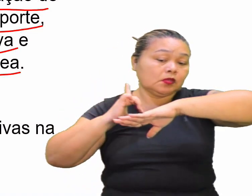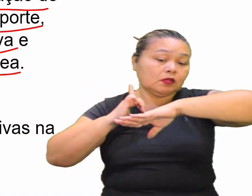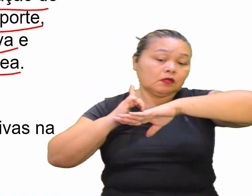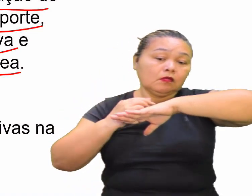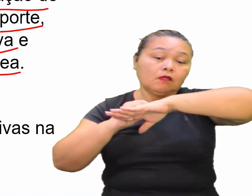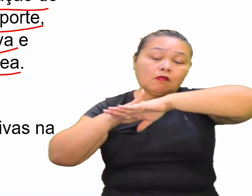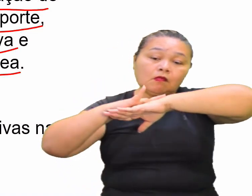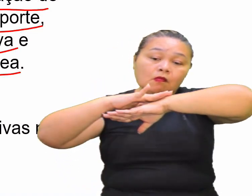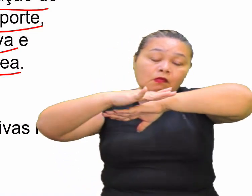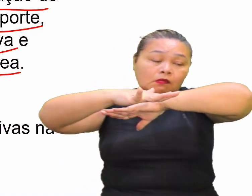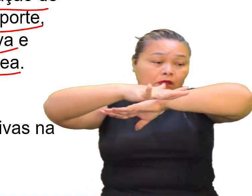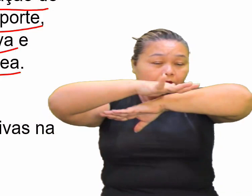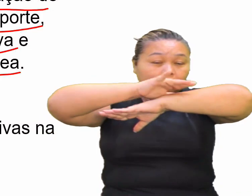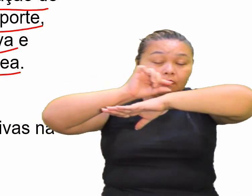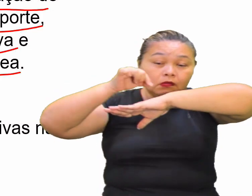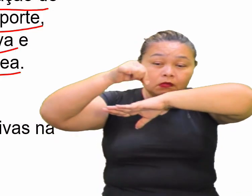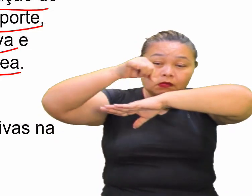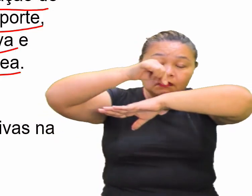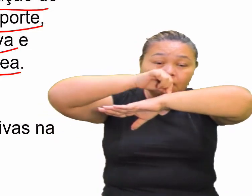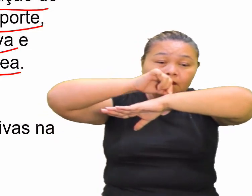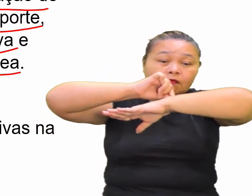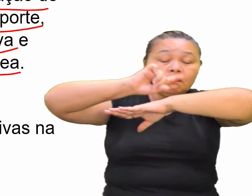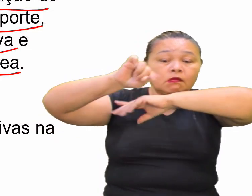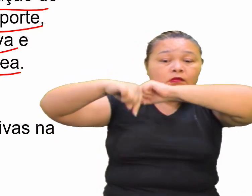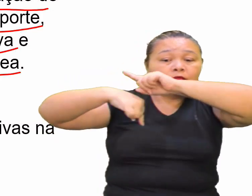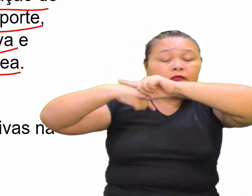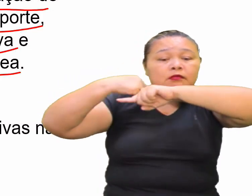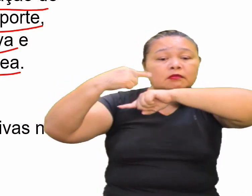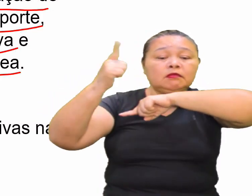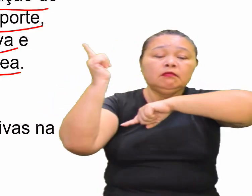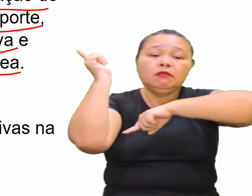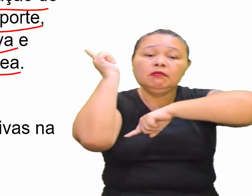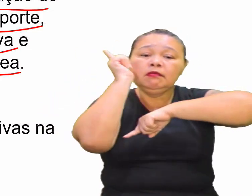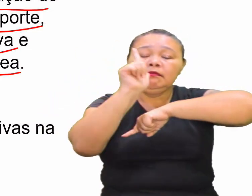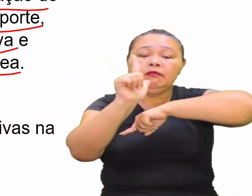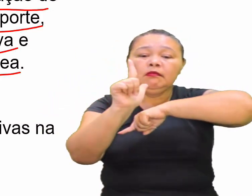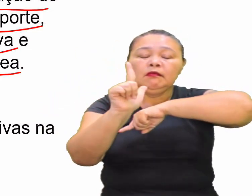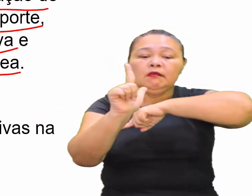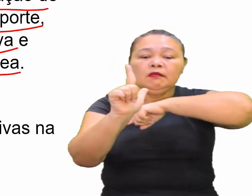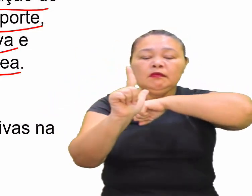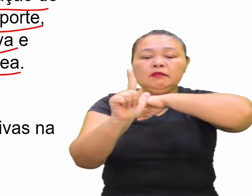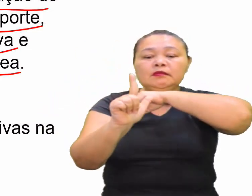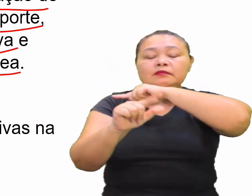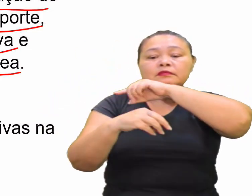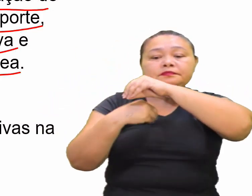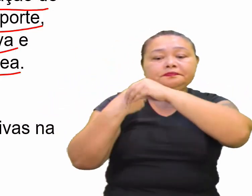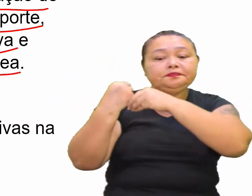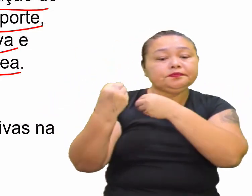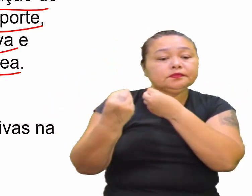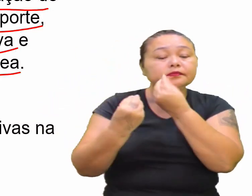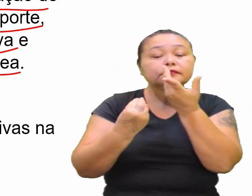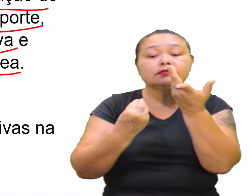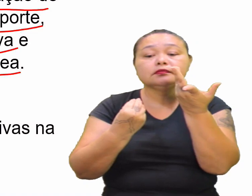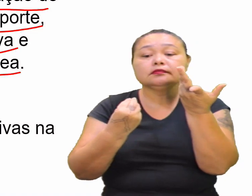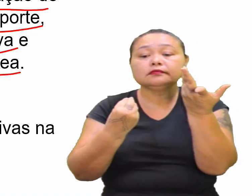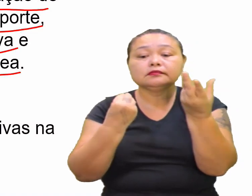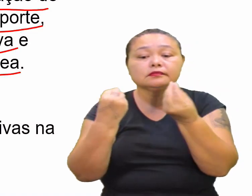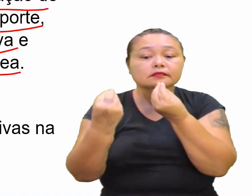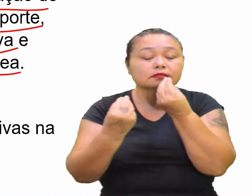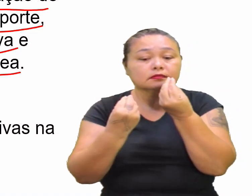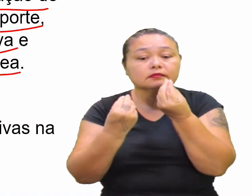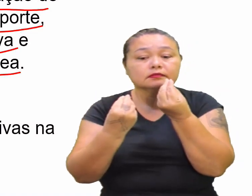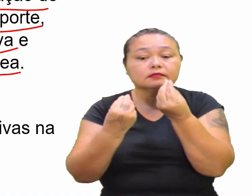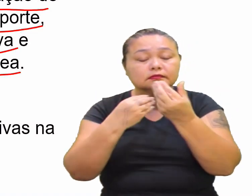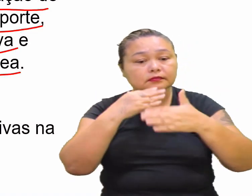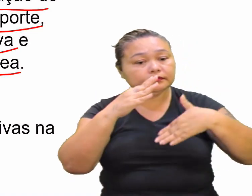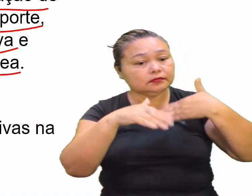os micro-organismos realizando a ciclagem, eles já vão conseguir desempenhar com mais potencial o